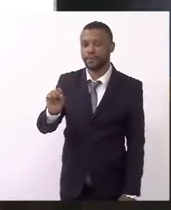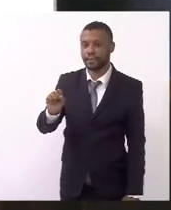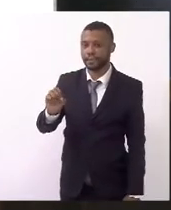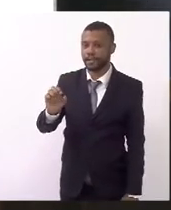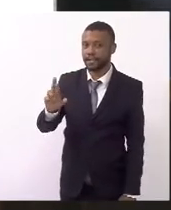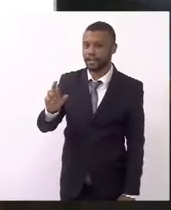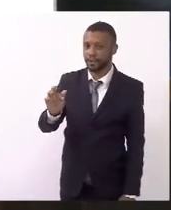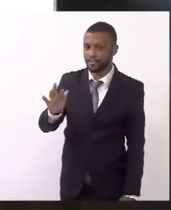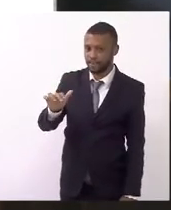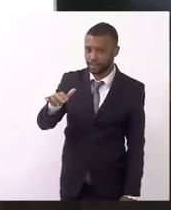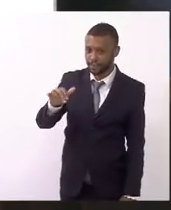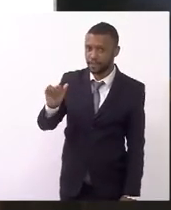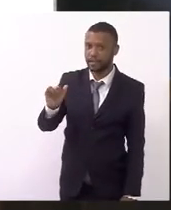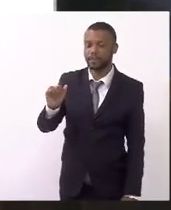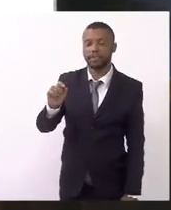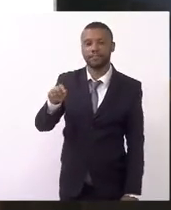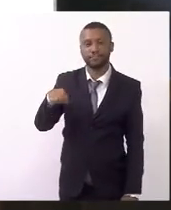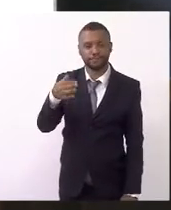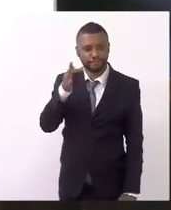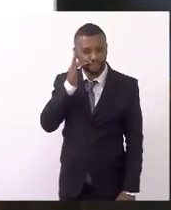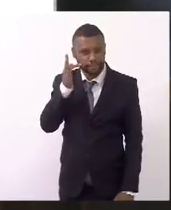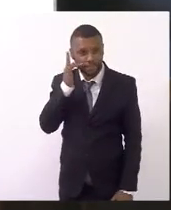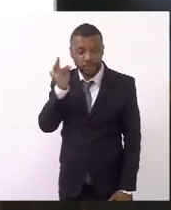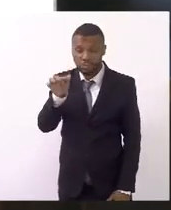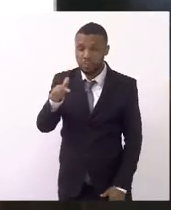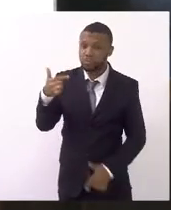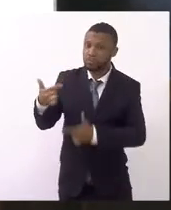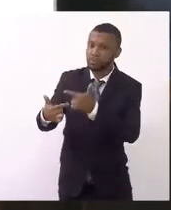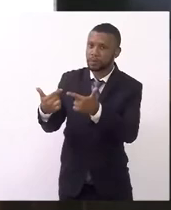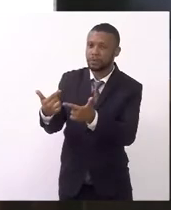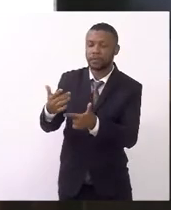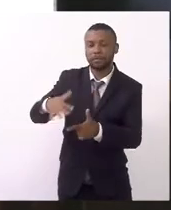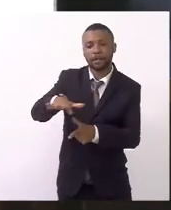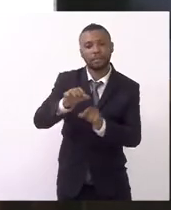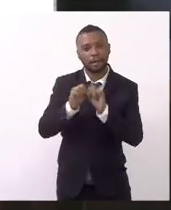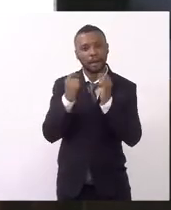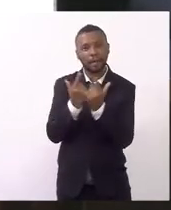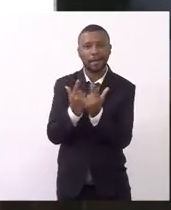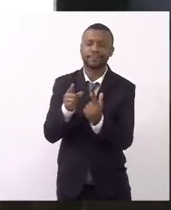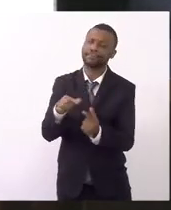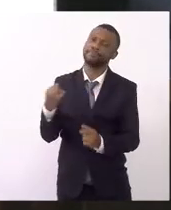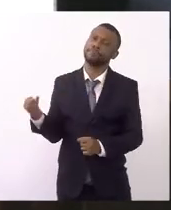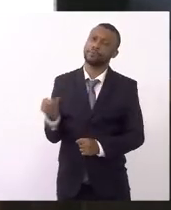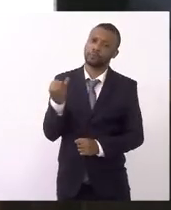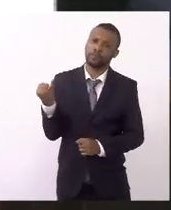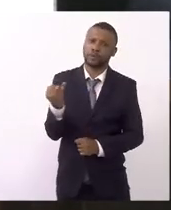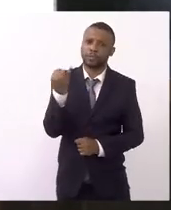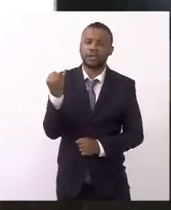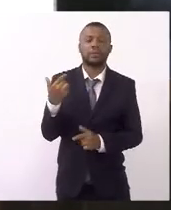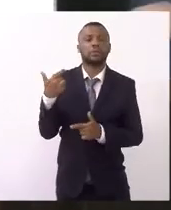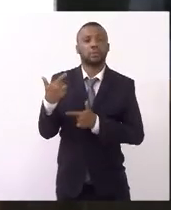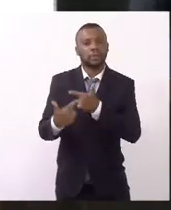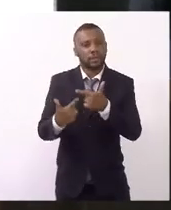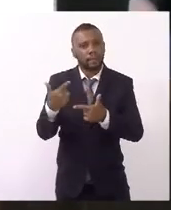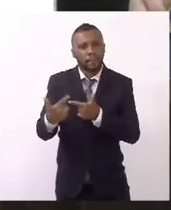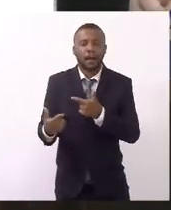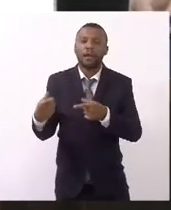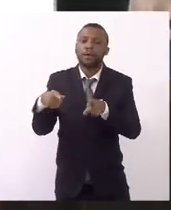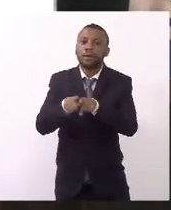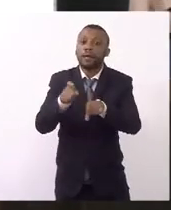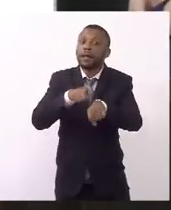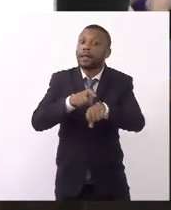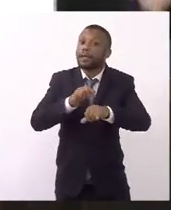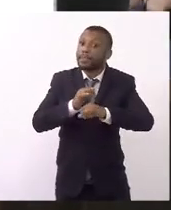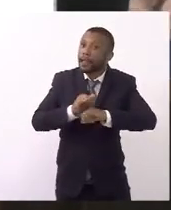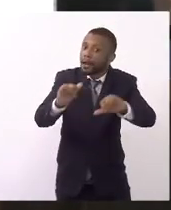toda a sua atuação no âmbito da Assembleia Legislativa é no trabalho e na campanha